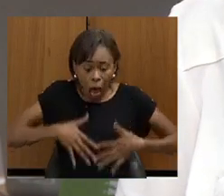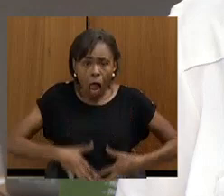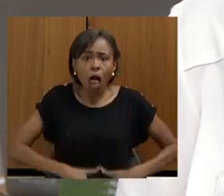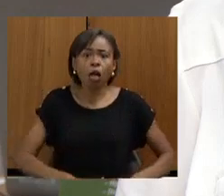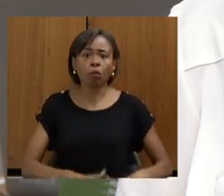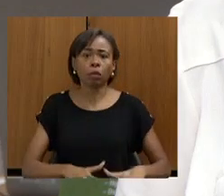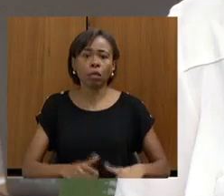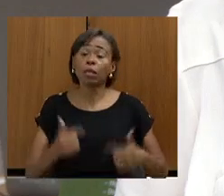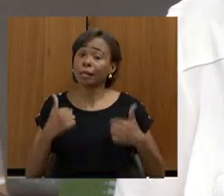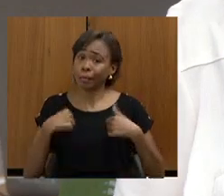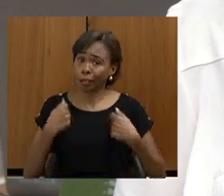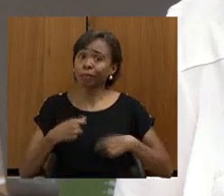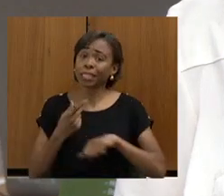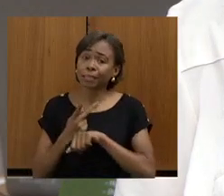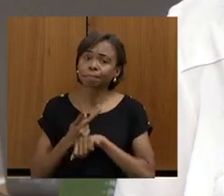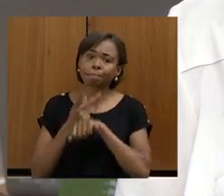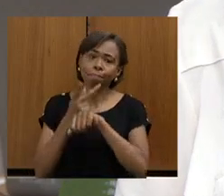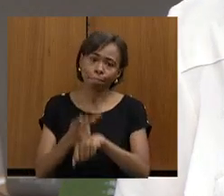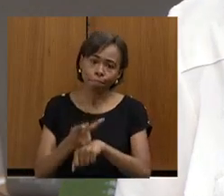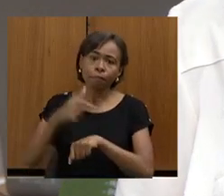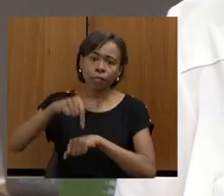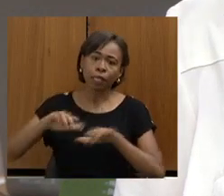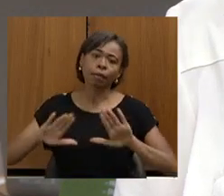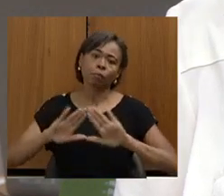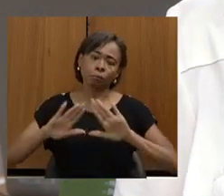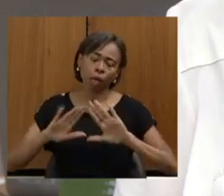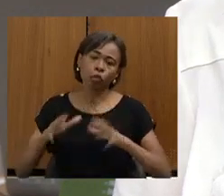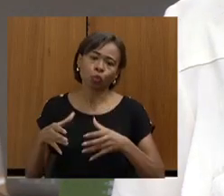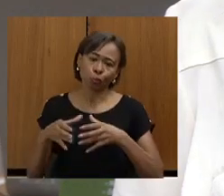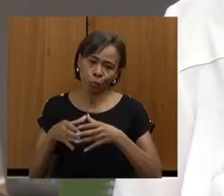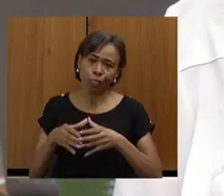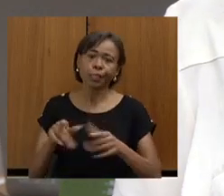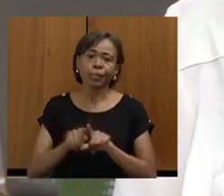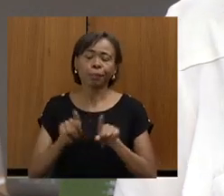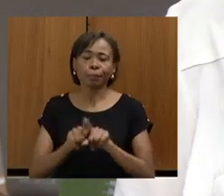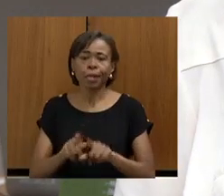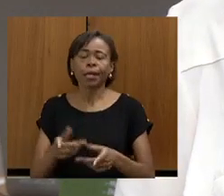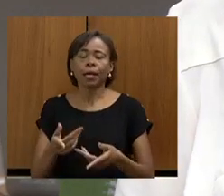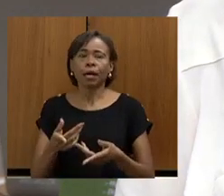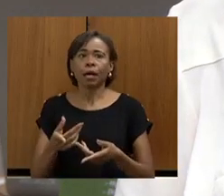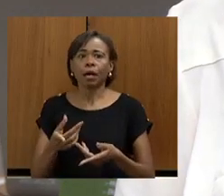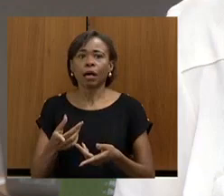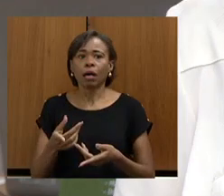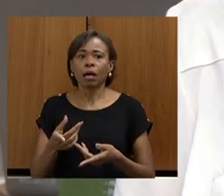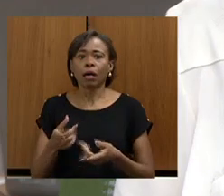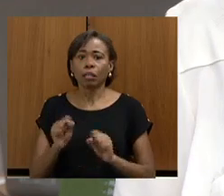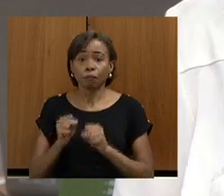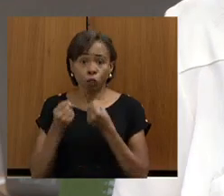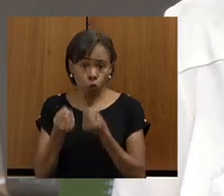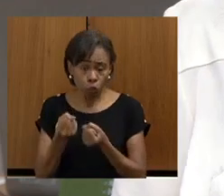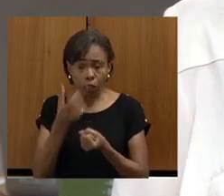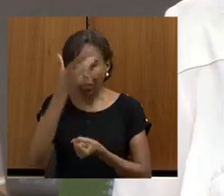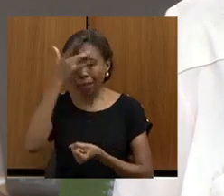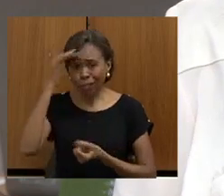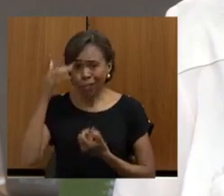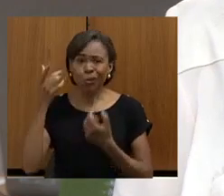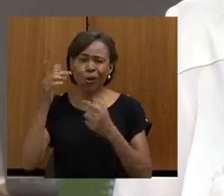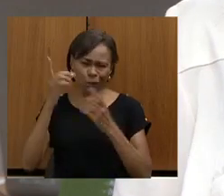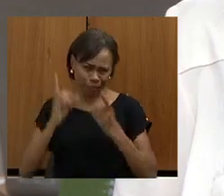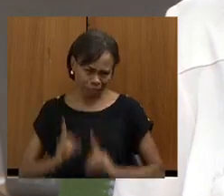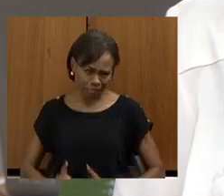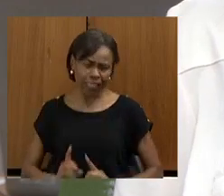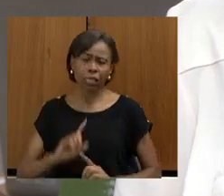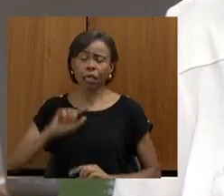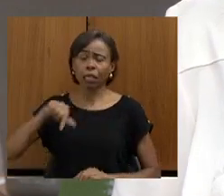à comissão, eu tive que recorrer à Defensoria da Pessoa com Deficiência e, com muita luta,